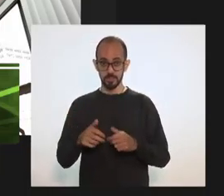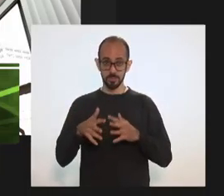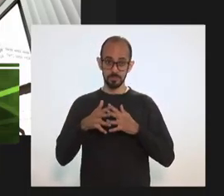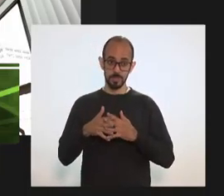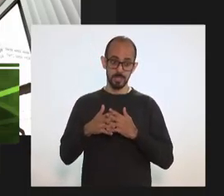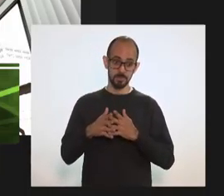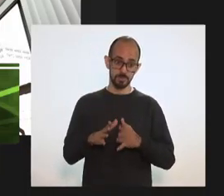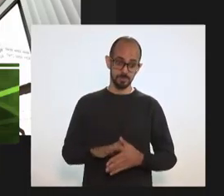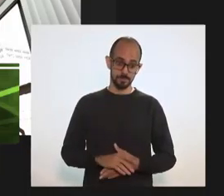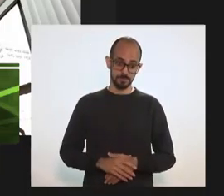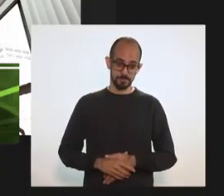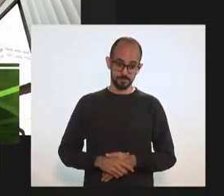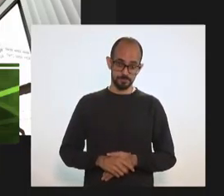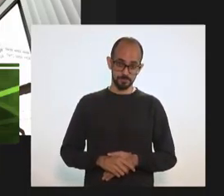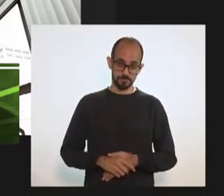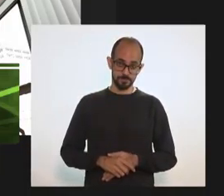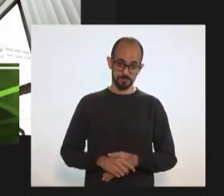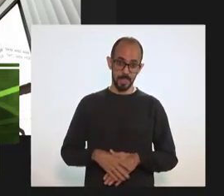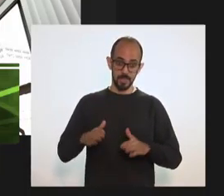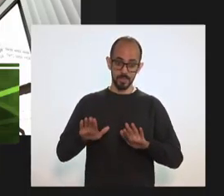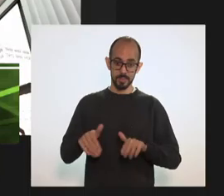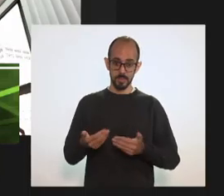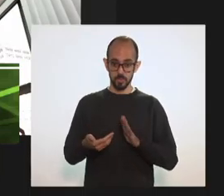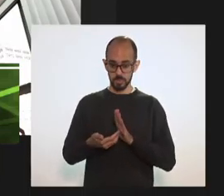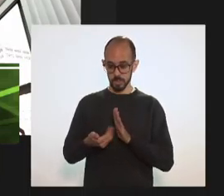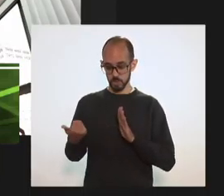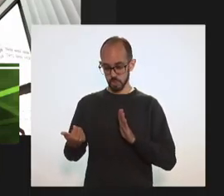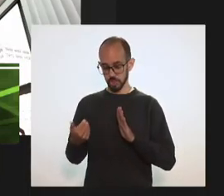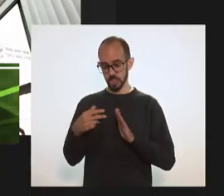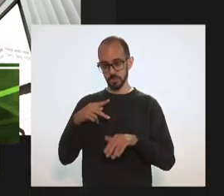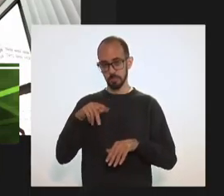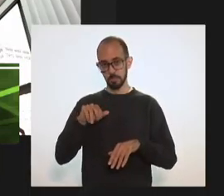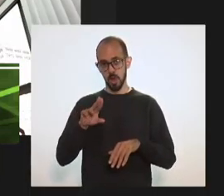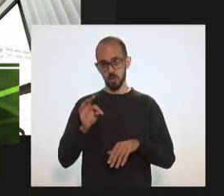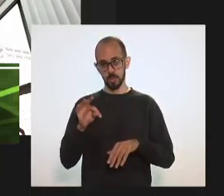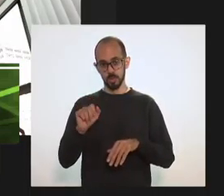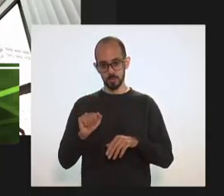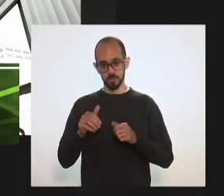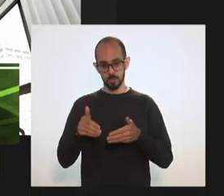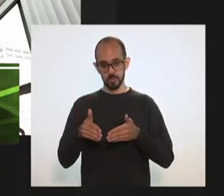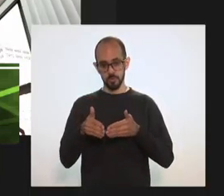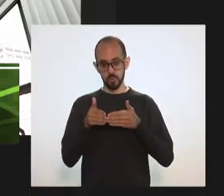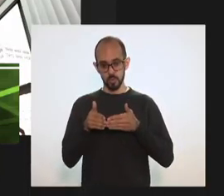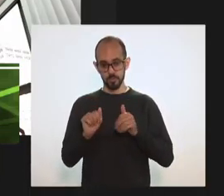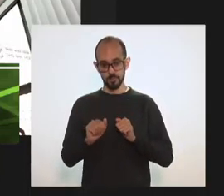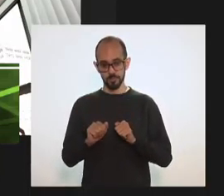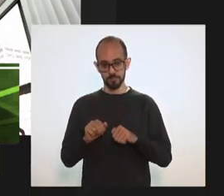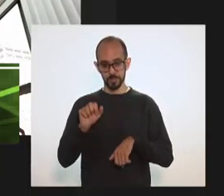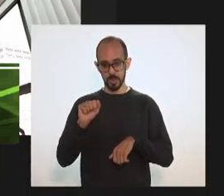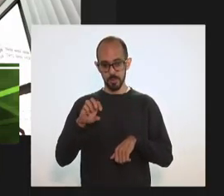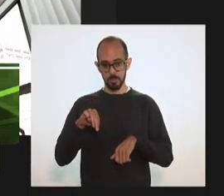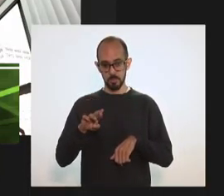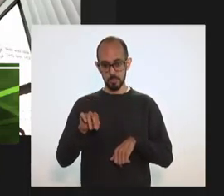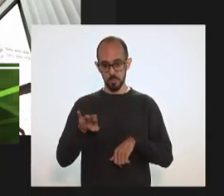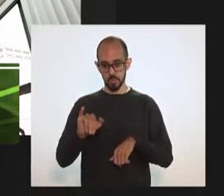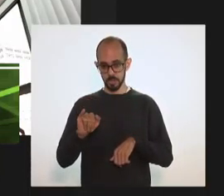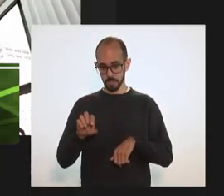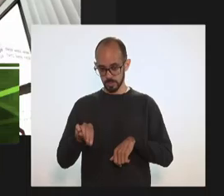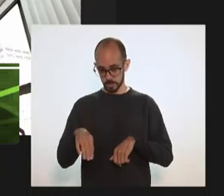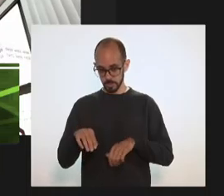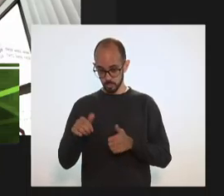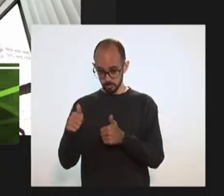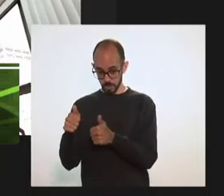as pessoas que farão os animais. Animal, né, deputado? É, pois não, é. Mas isso são leis internacionais. Não, pedido